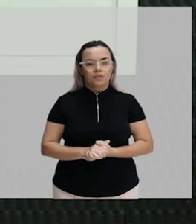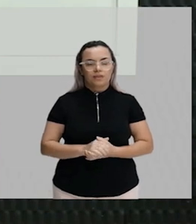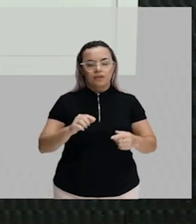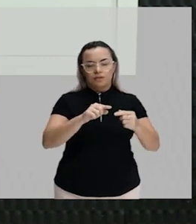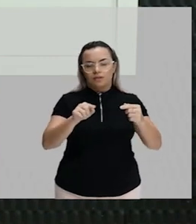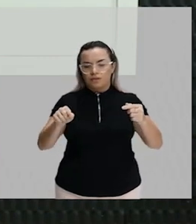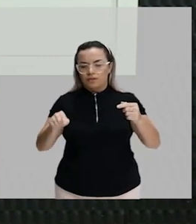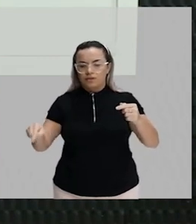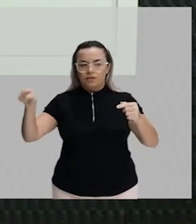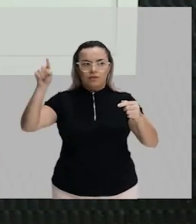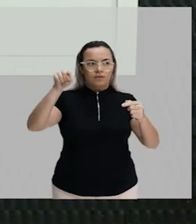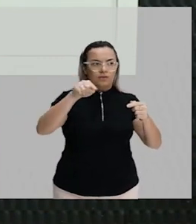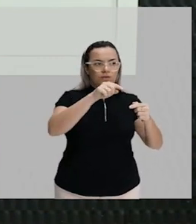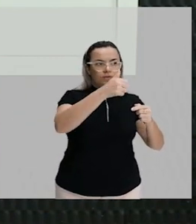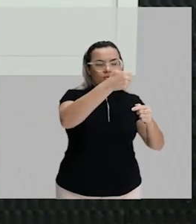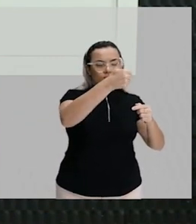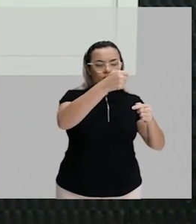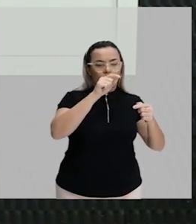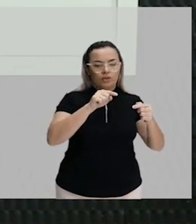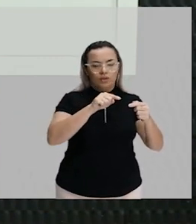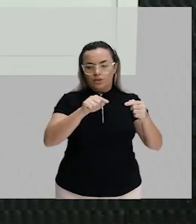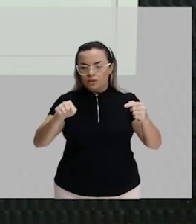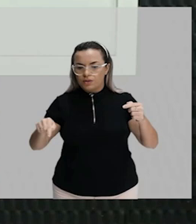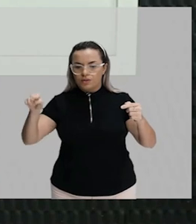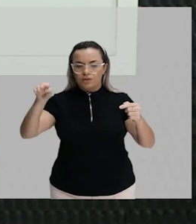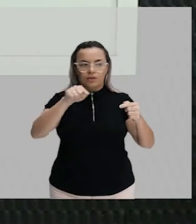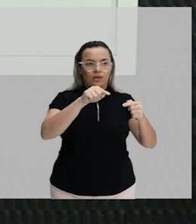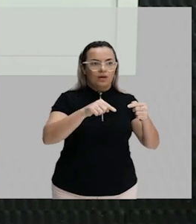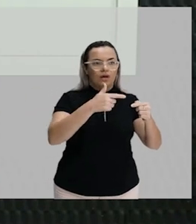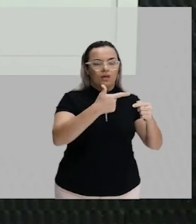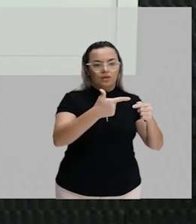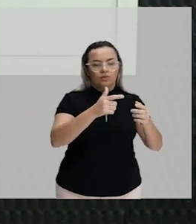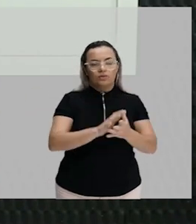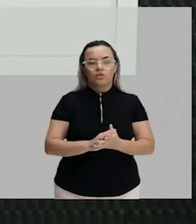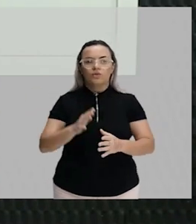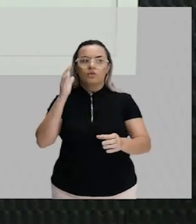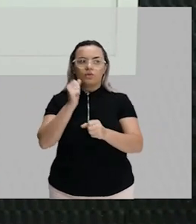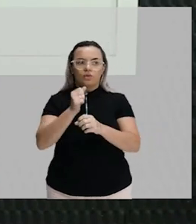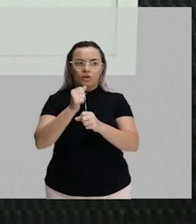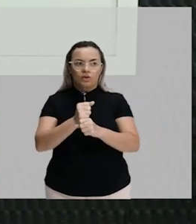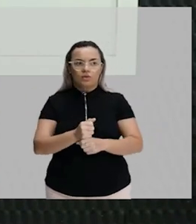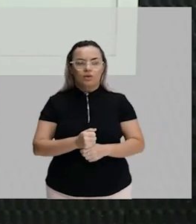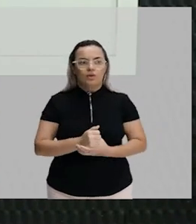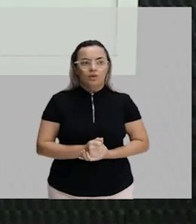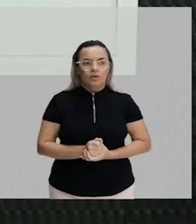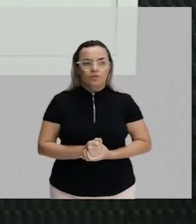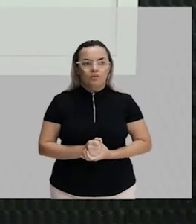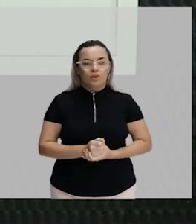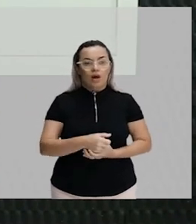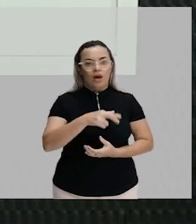A1 Men A2 Tá ok então a resultante vai